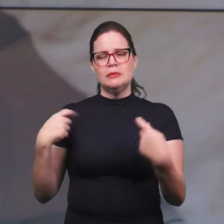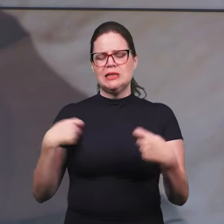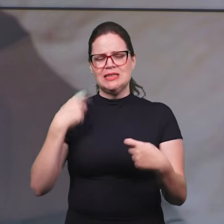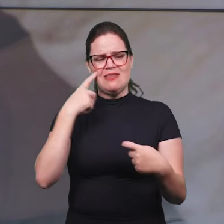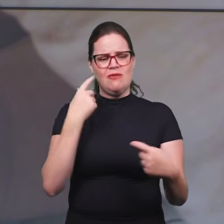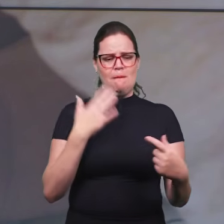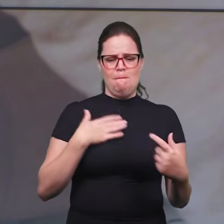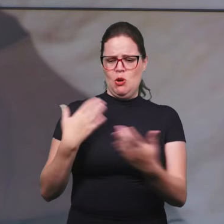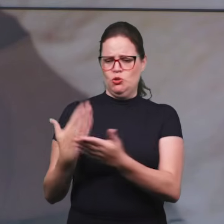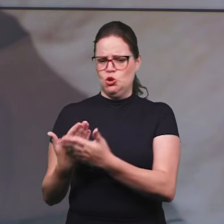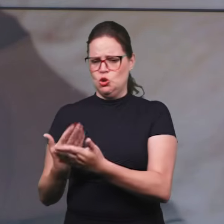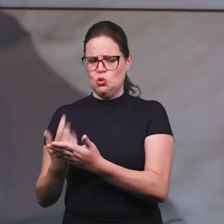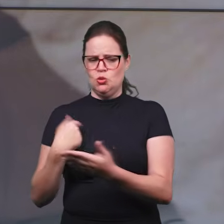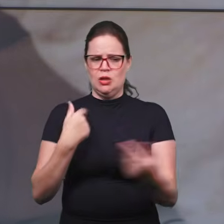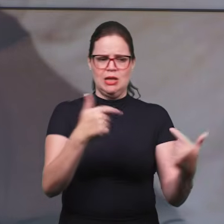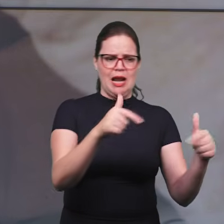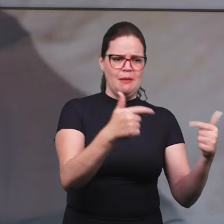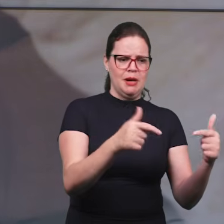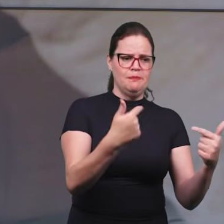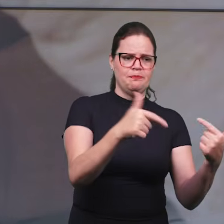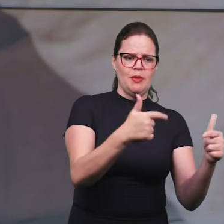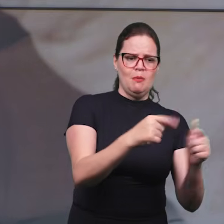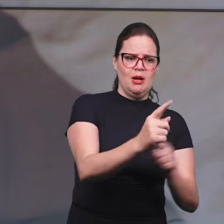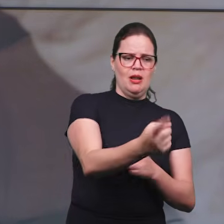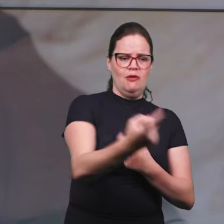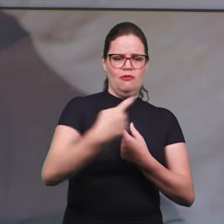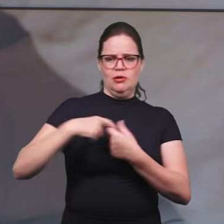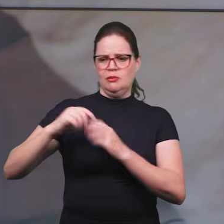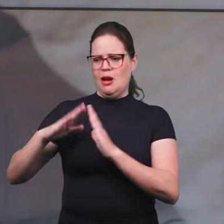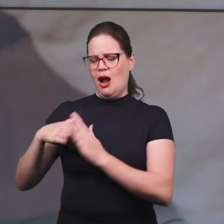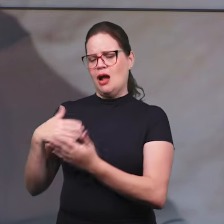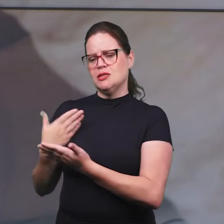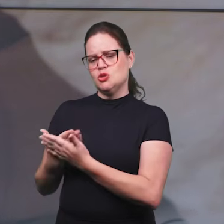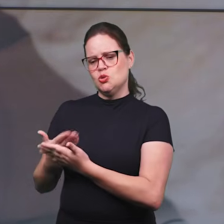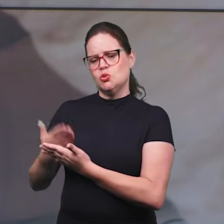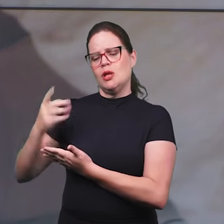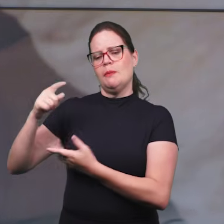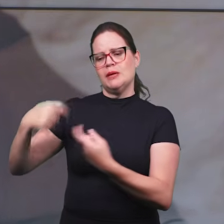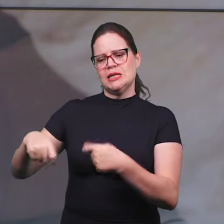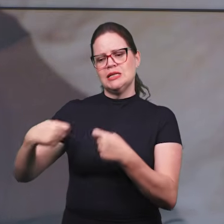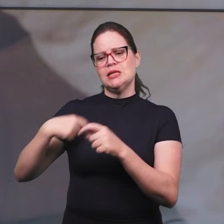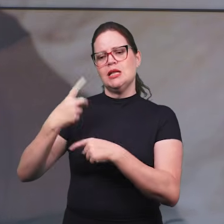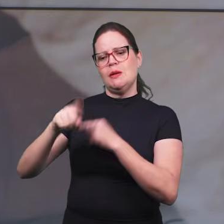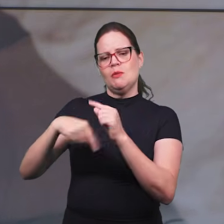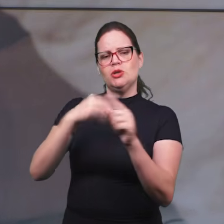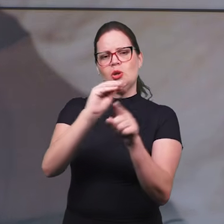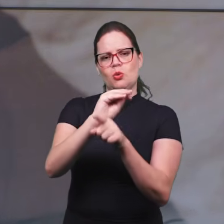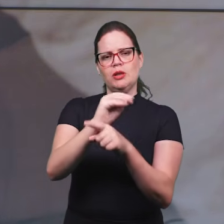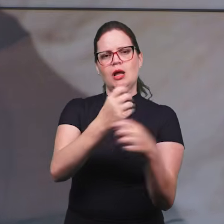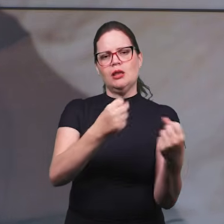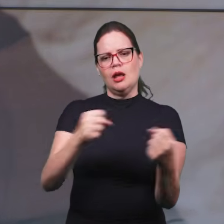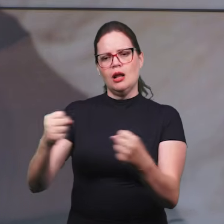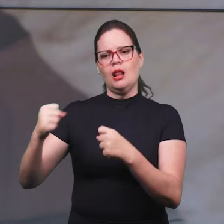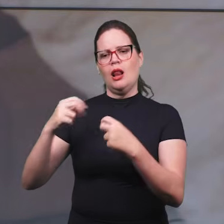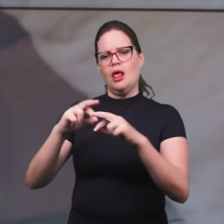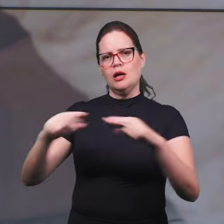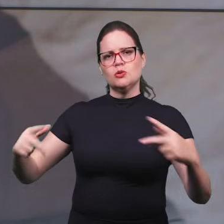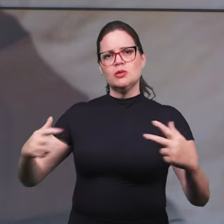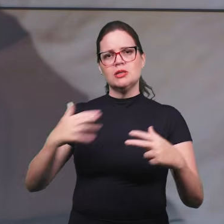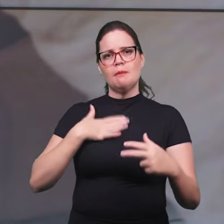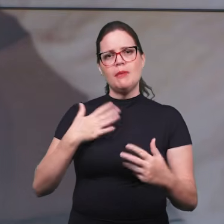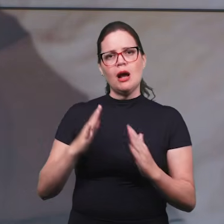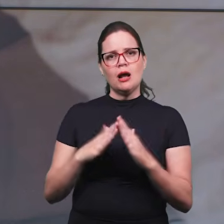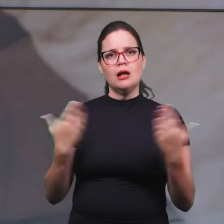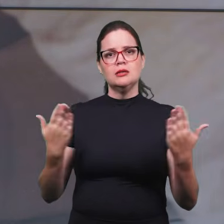conciliar os seus estudos com o trabalho, com a atividade da sua casa, o cuidado do lar. Todas as dificuldades que você tem